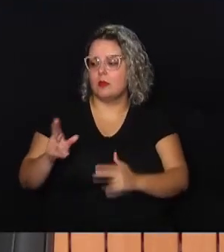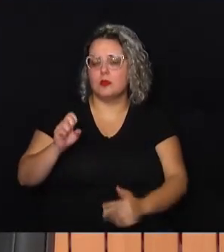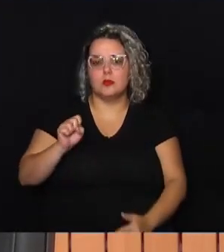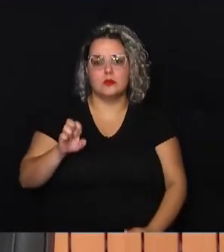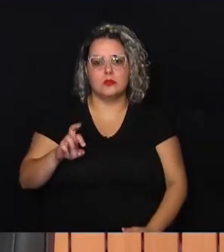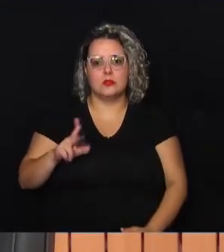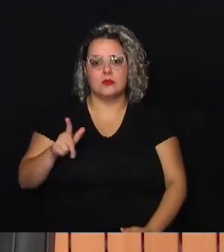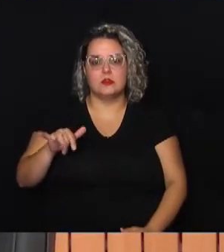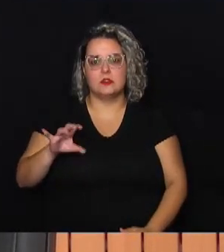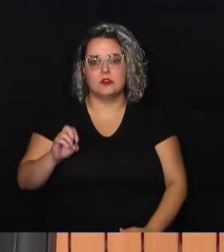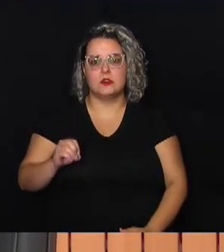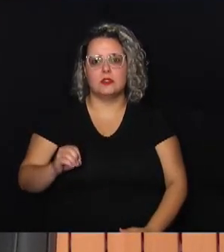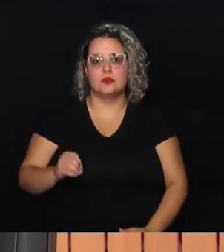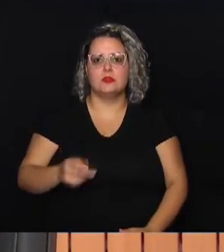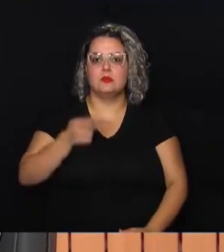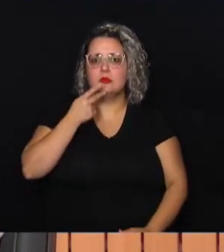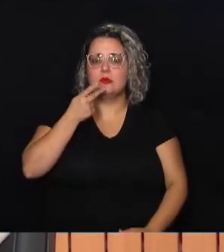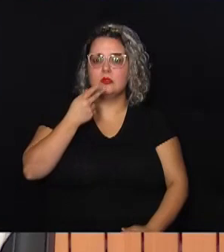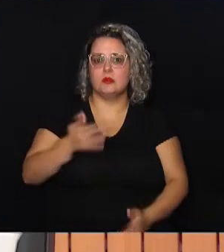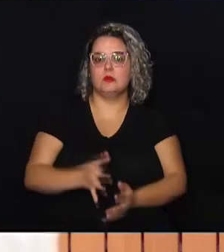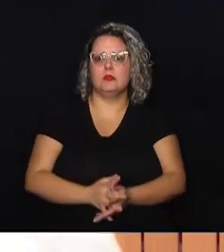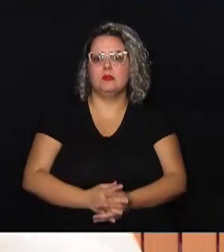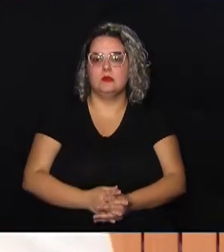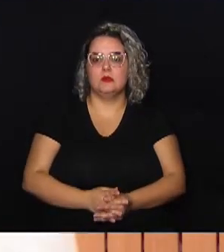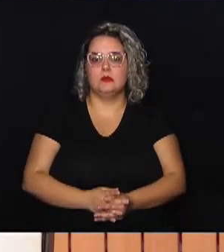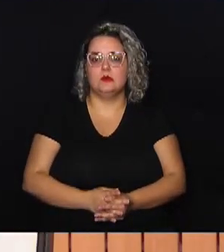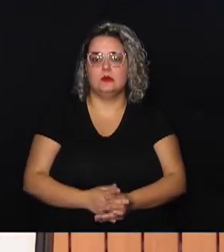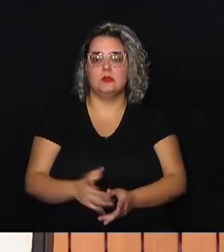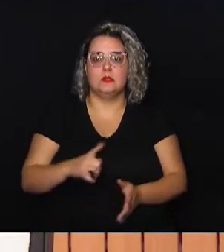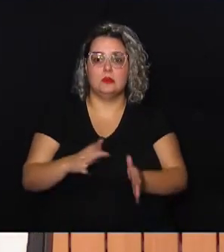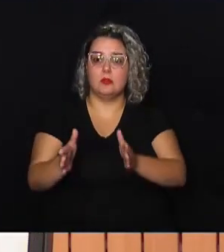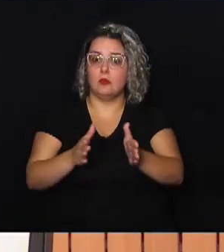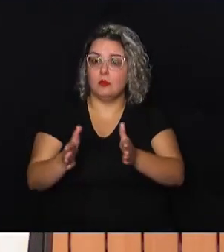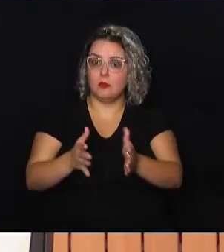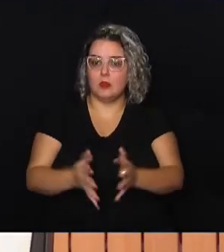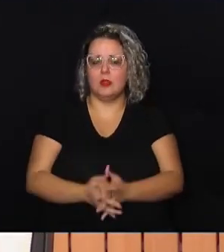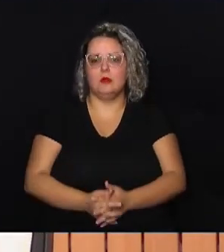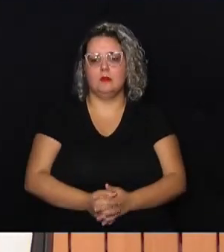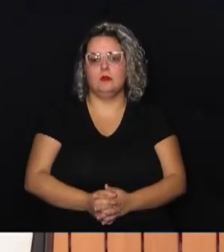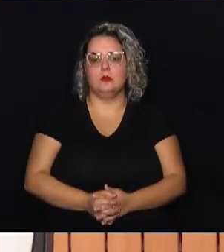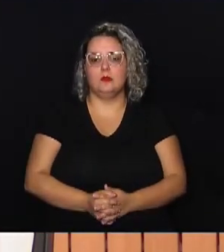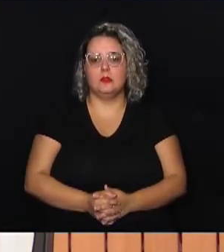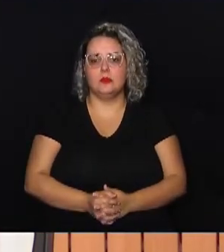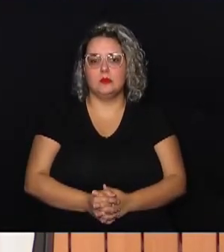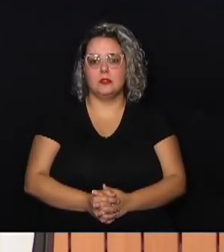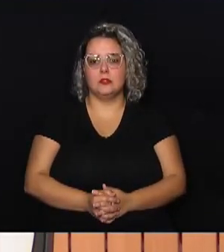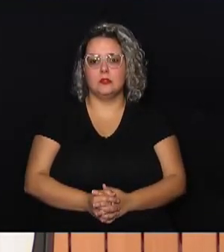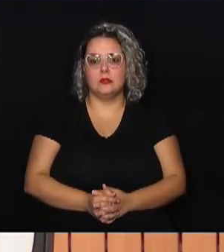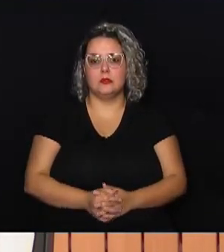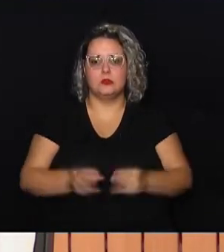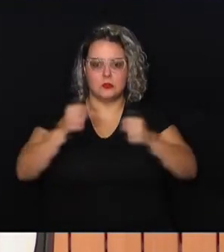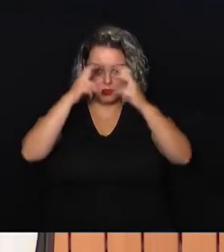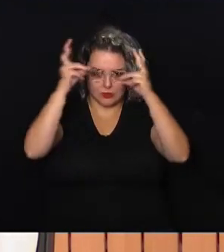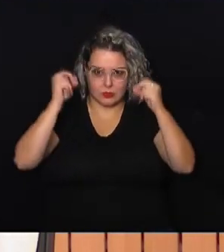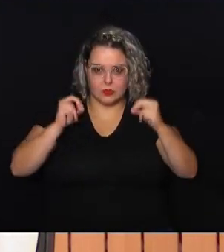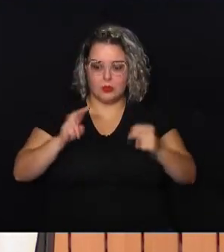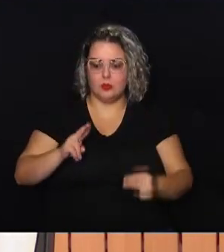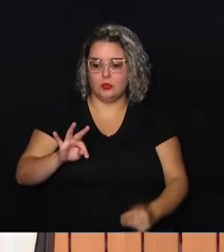relação a gente tá com um quadro de enfermaria, UTI